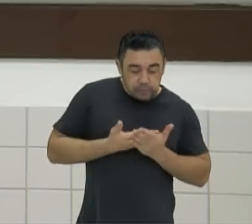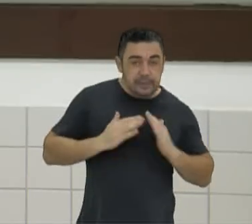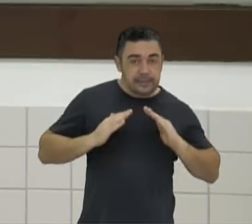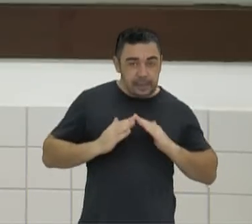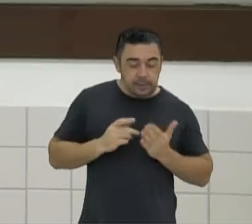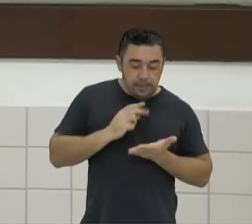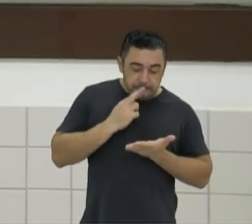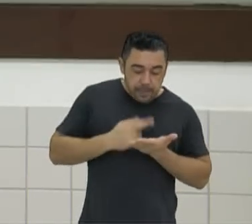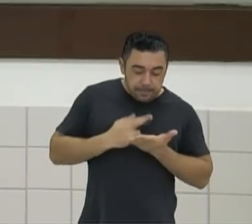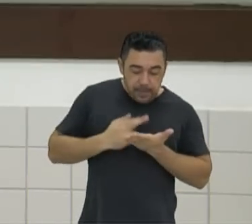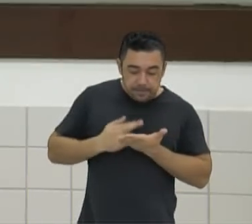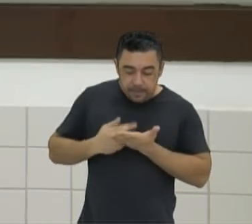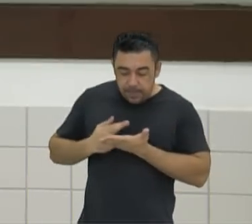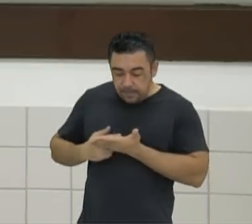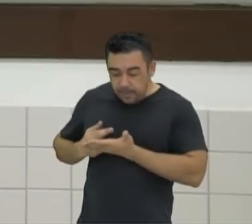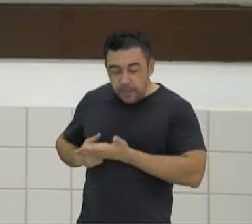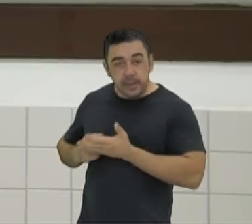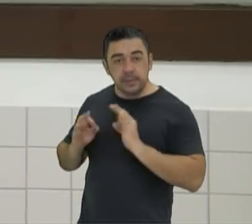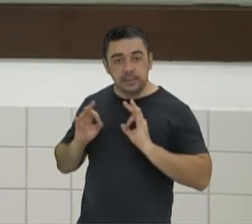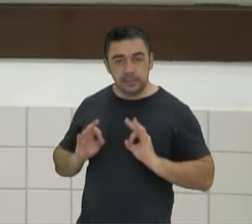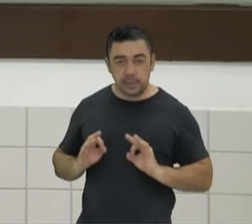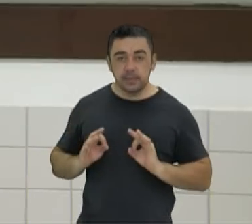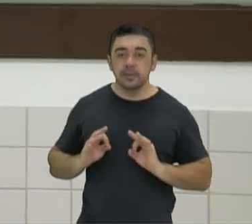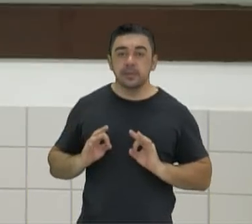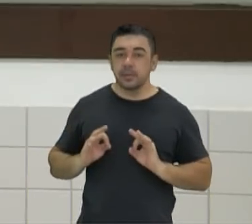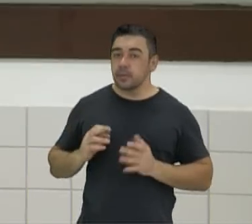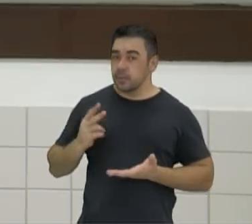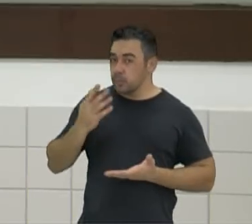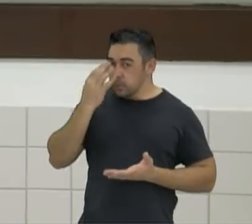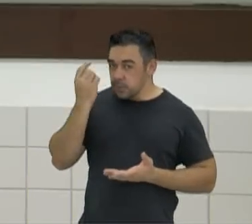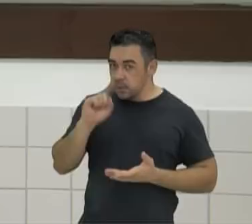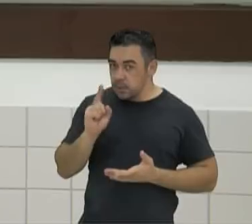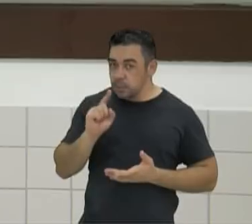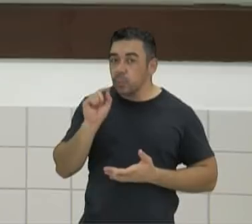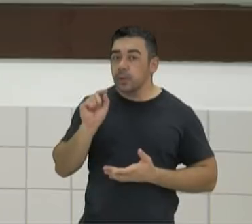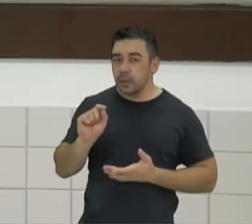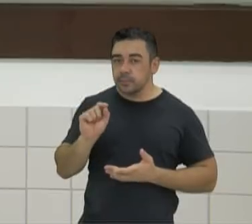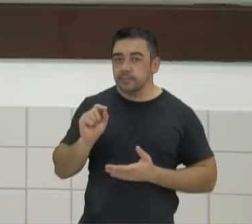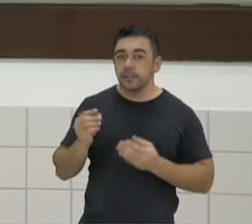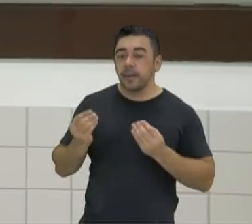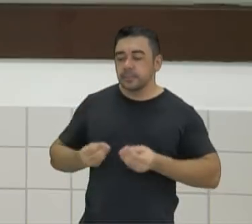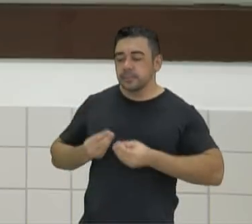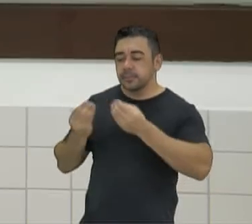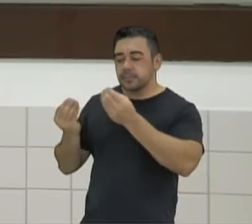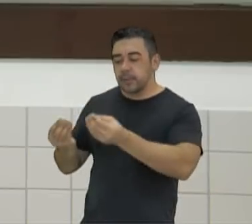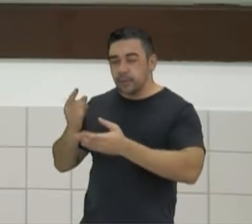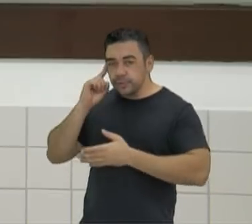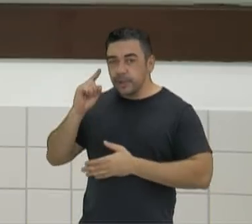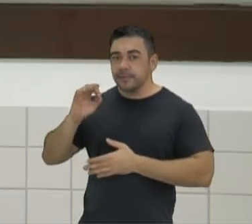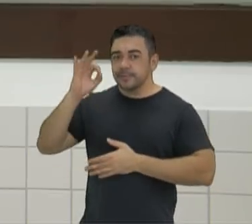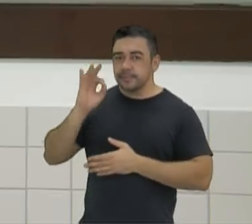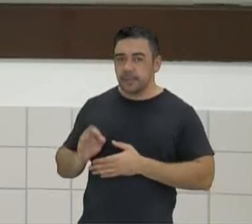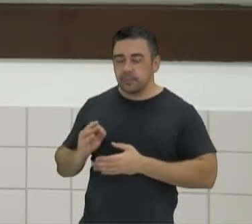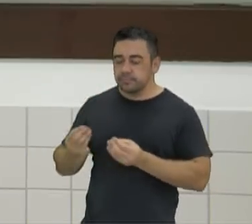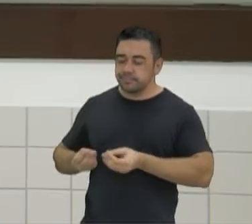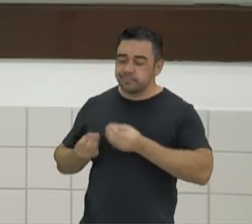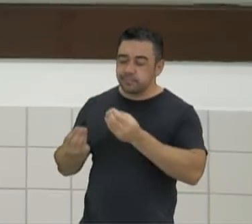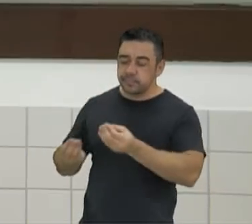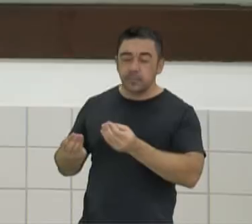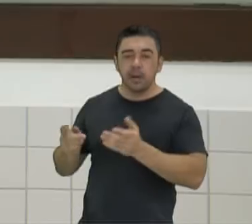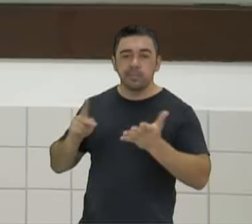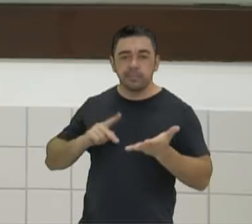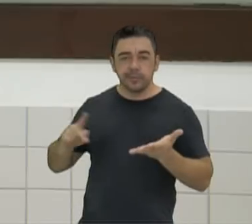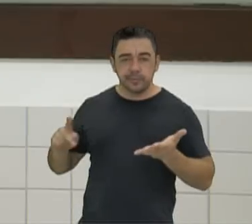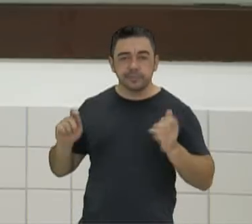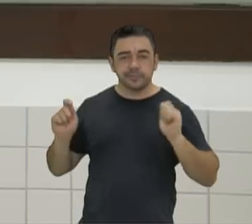casa, respondam bem certinho e não pode esquecer do quê? Devolver. Devolvendo a sua atividade, seu professor